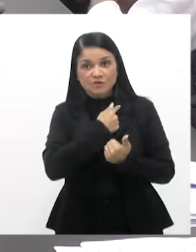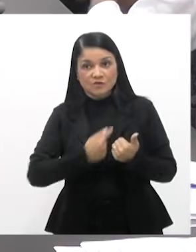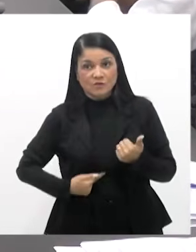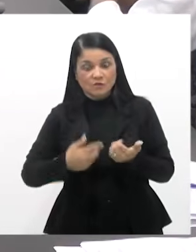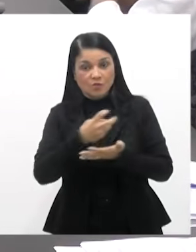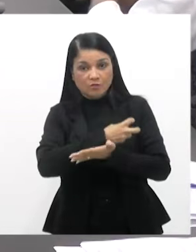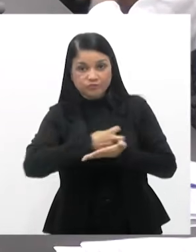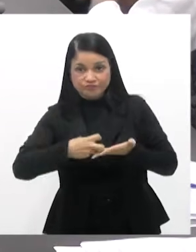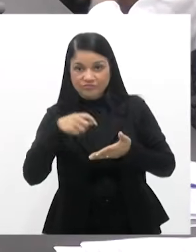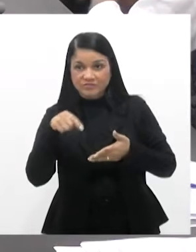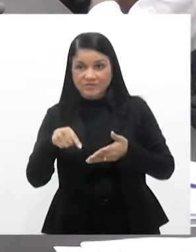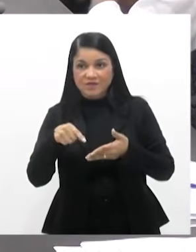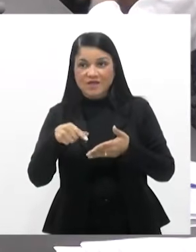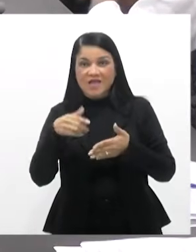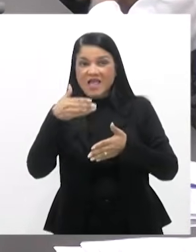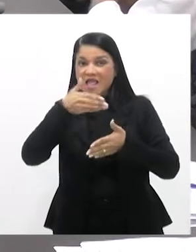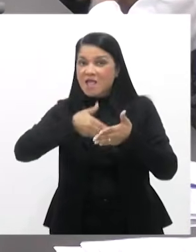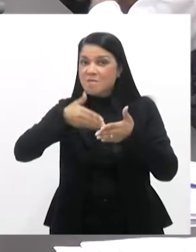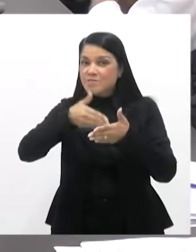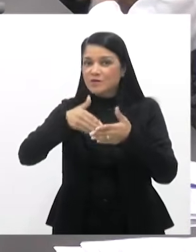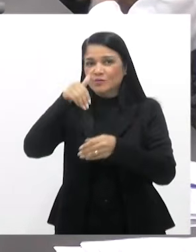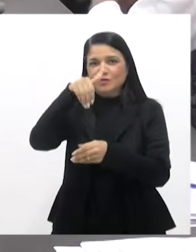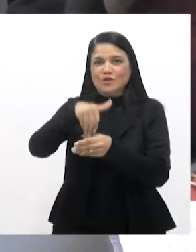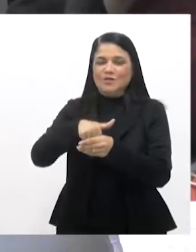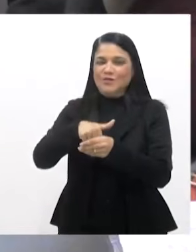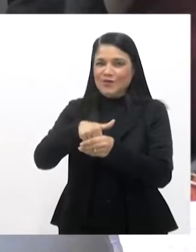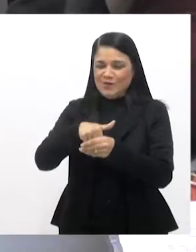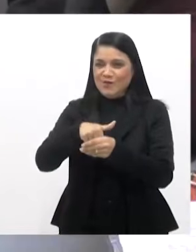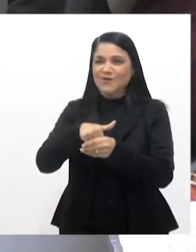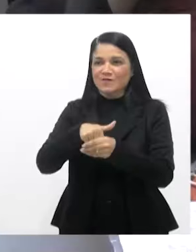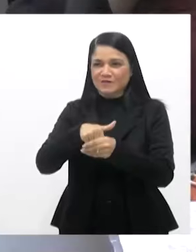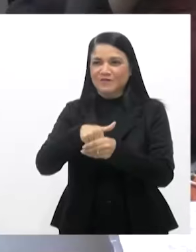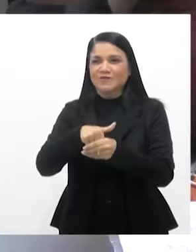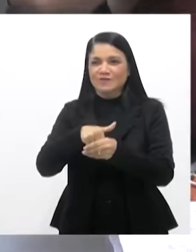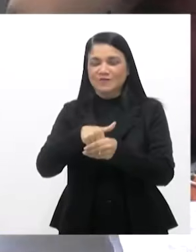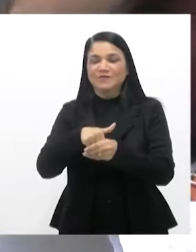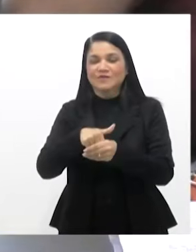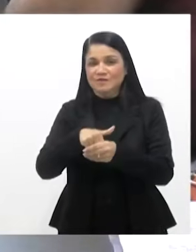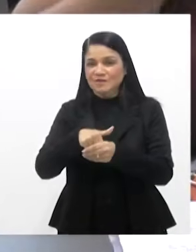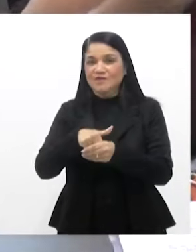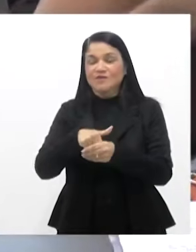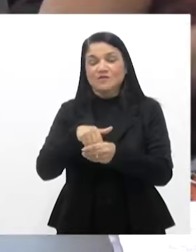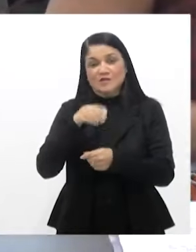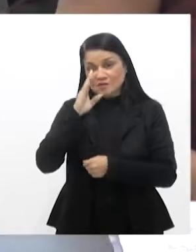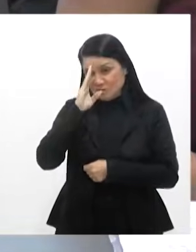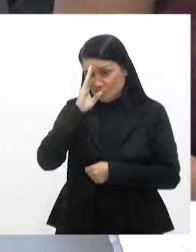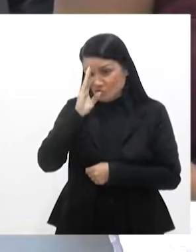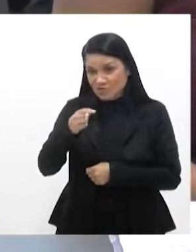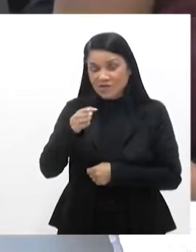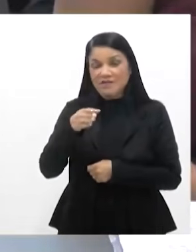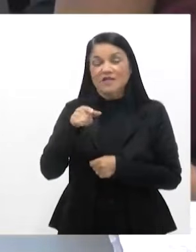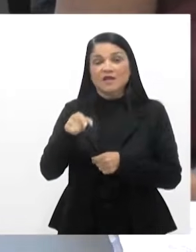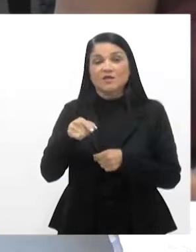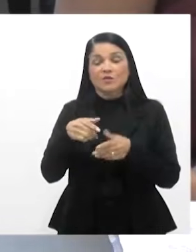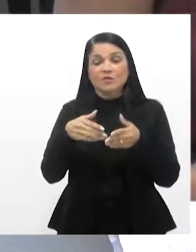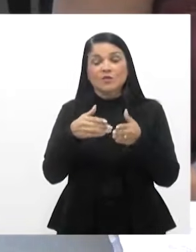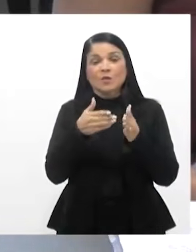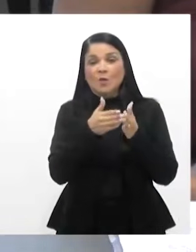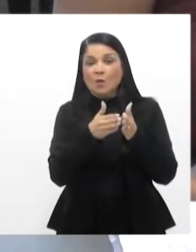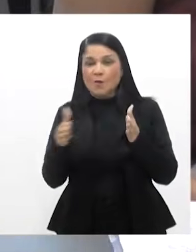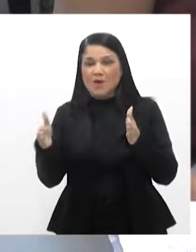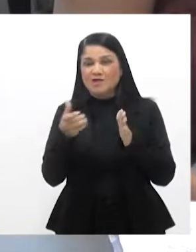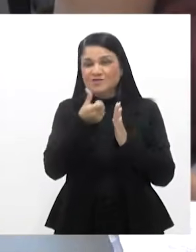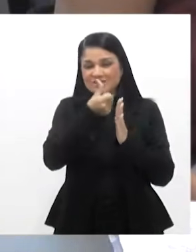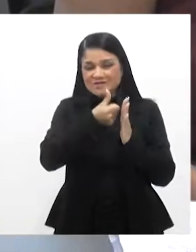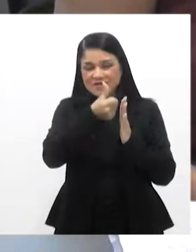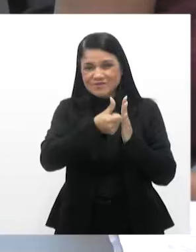se fosse caçado impedimento os dois, eleitoral. a eleição seria direta e o prazo de desincompatibilização 6 meses,